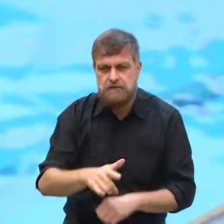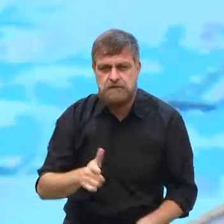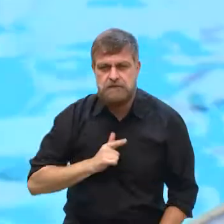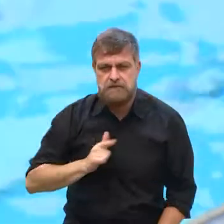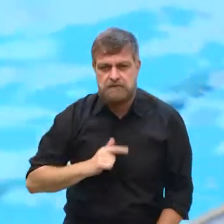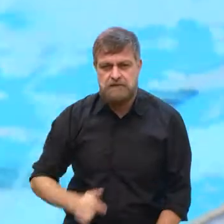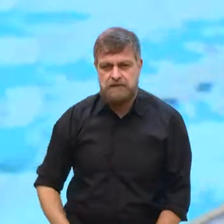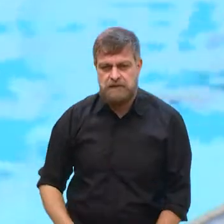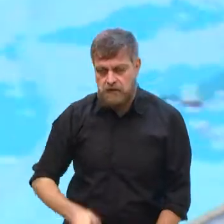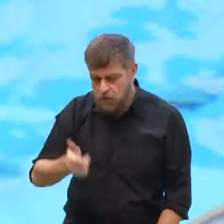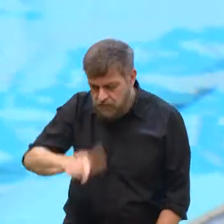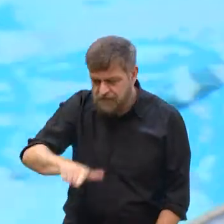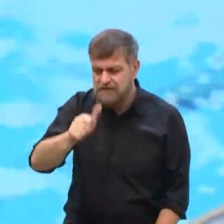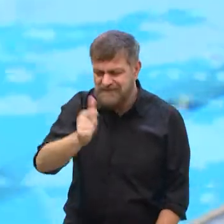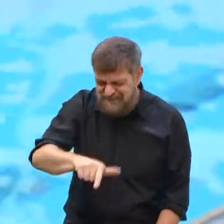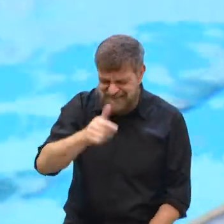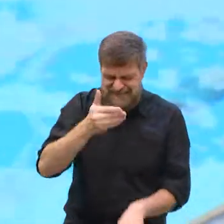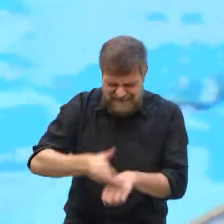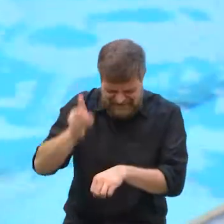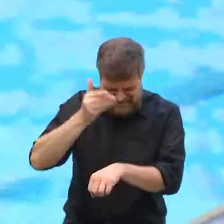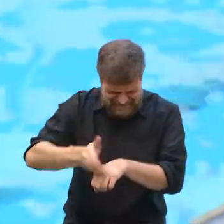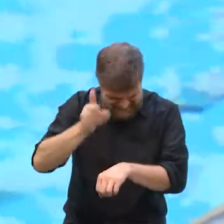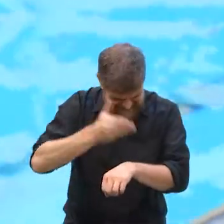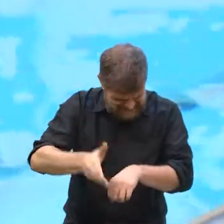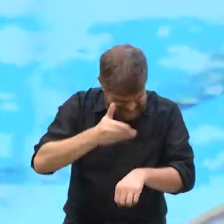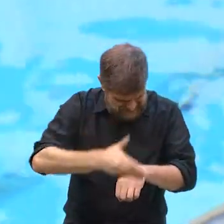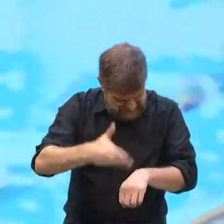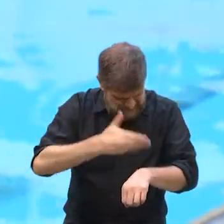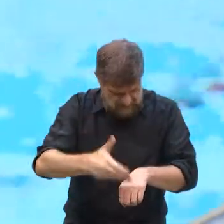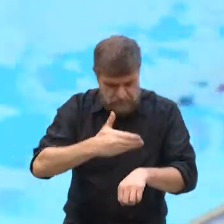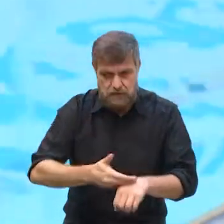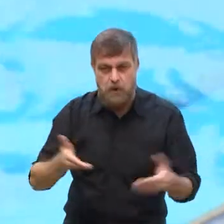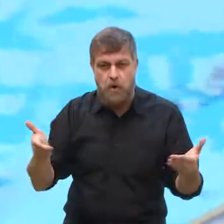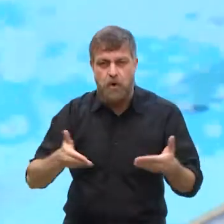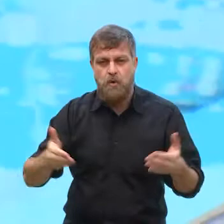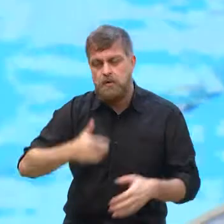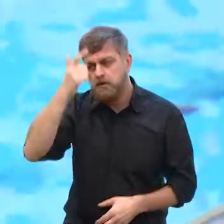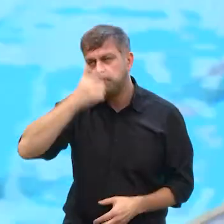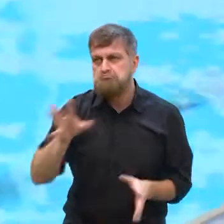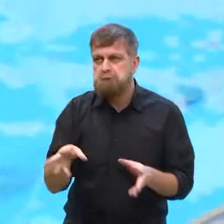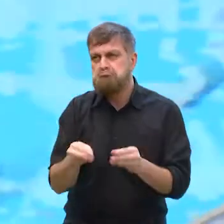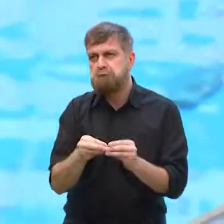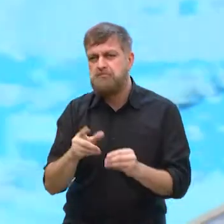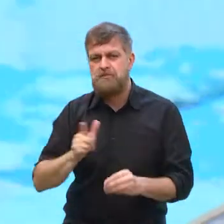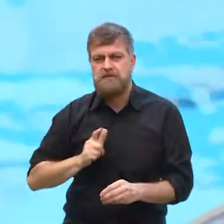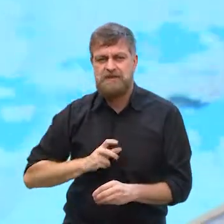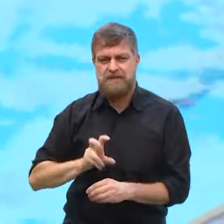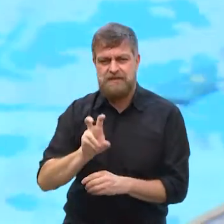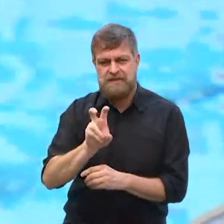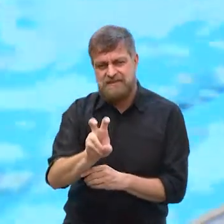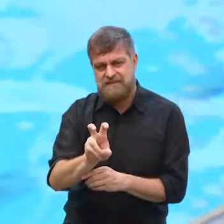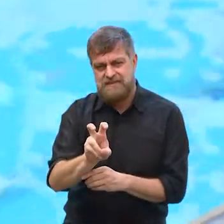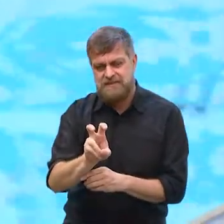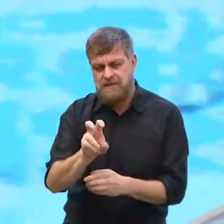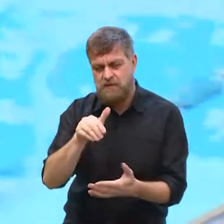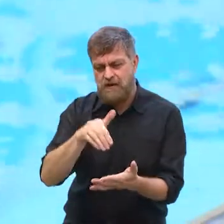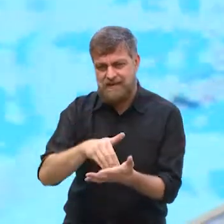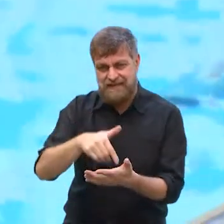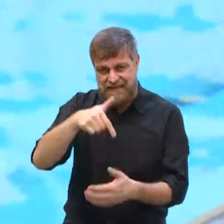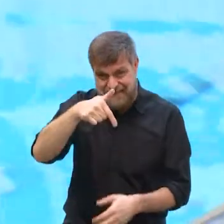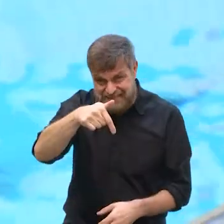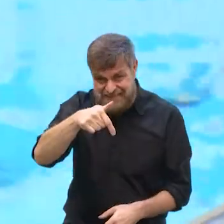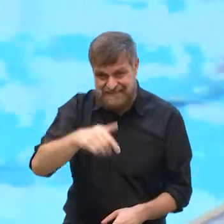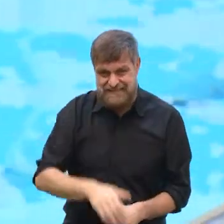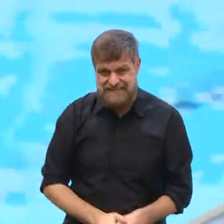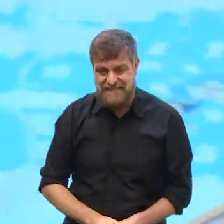a intensidade é muito alta dos treinos. Então, hoje meus treinamentos se resumem de 5 a 7 treinos de